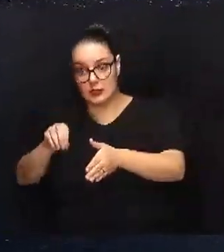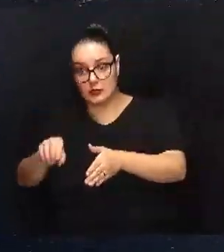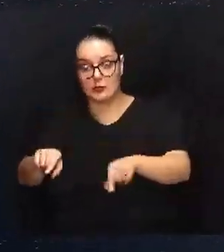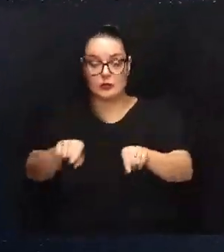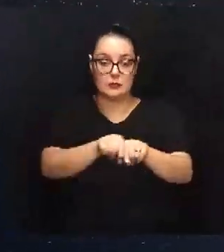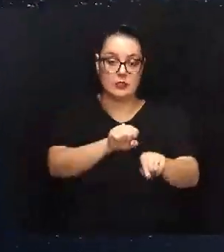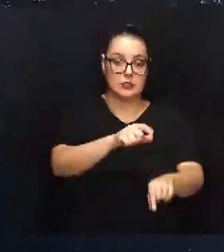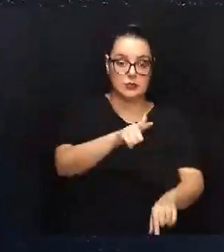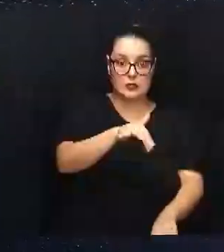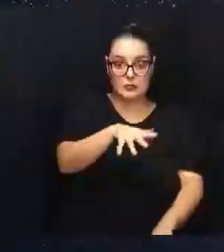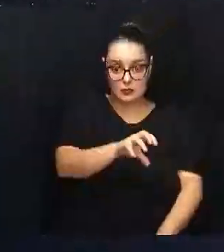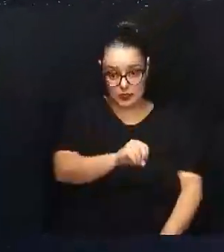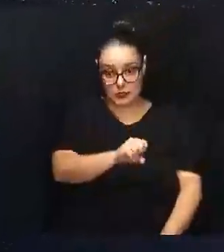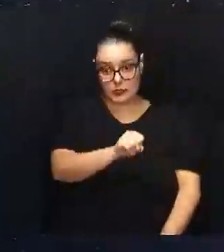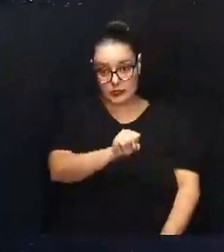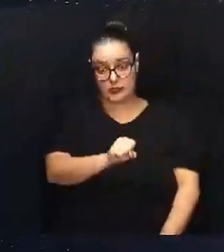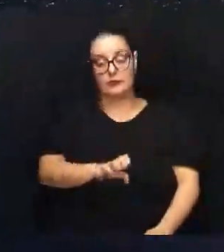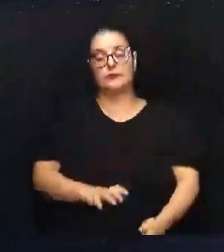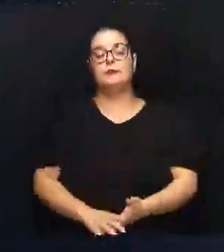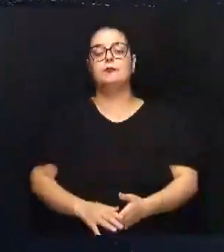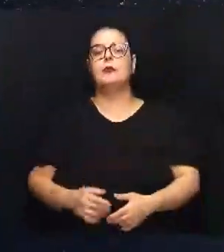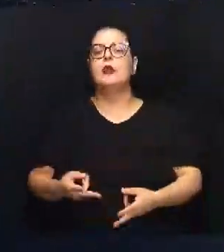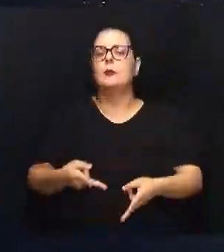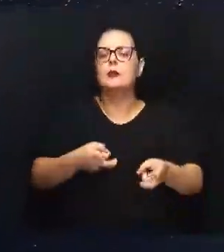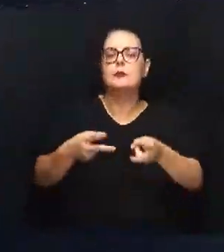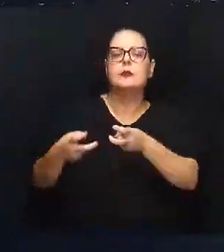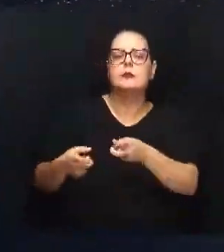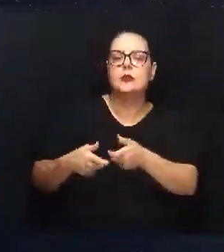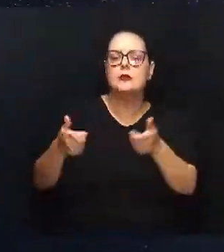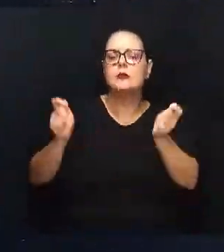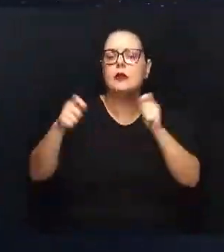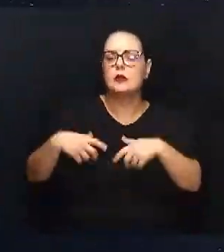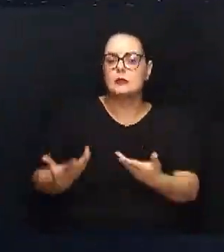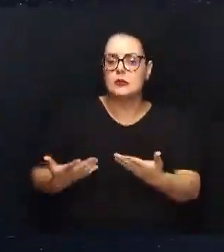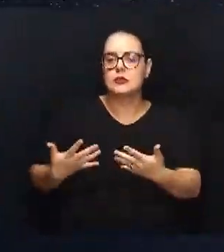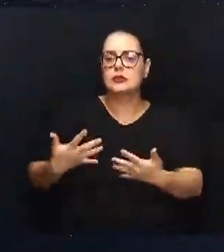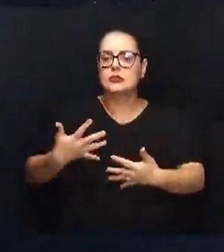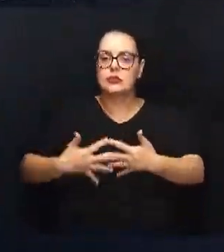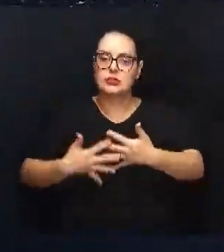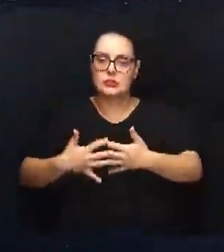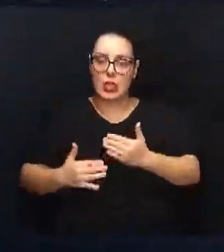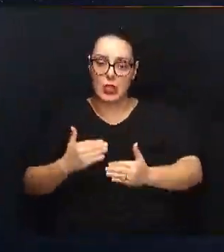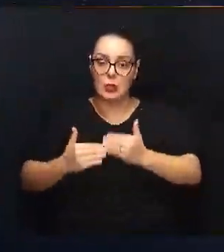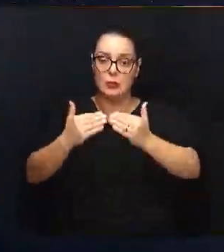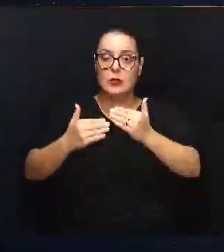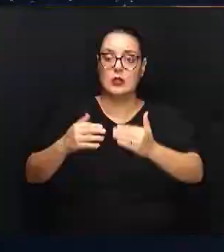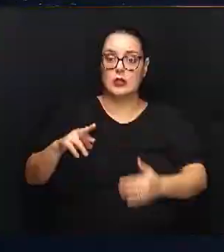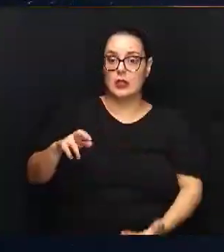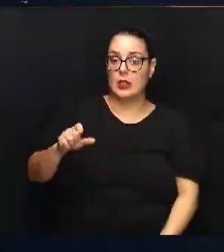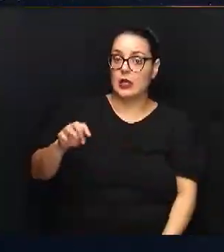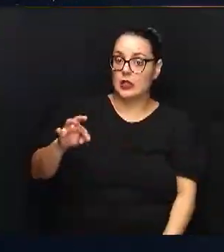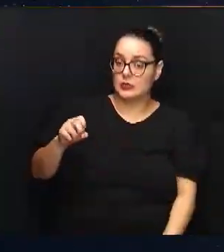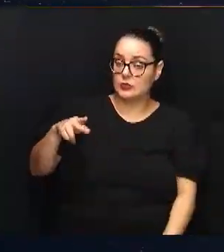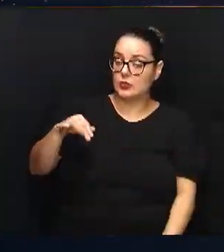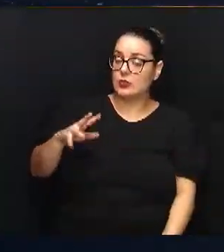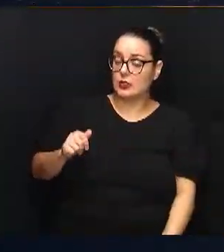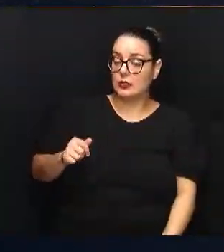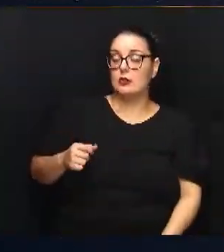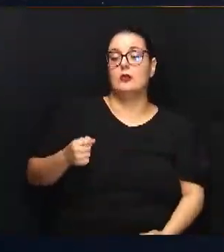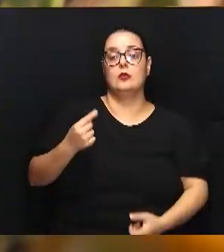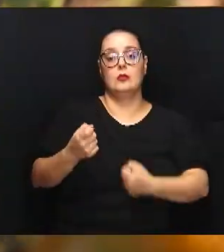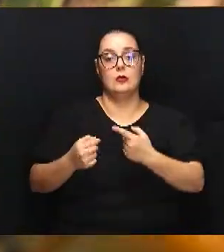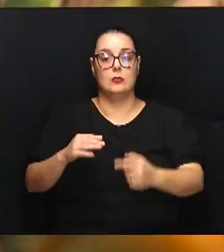rios Negro e Solimões. 3 dessas bactérias exibiram uma notável capacidade de impedir o desenvolvimento